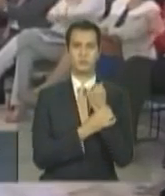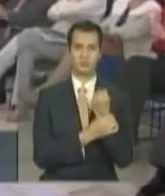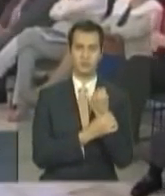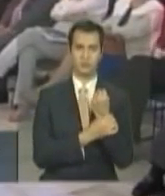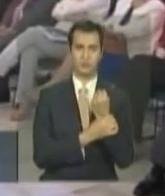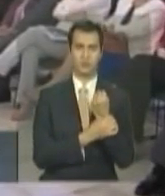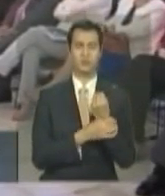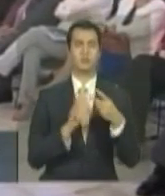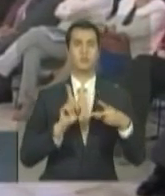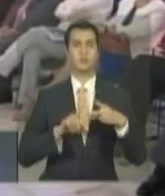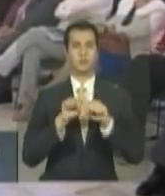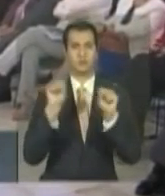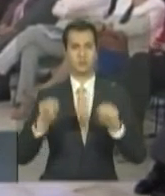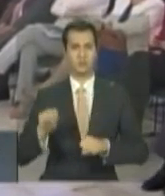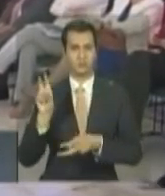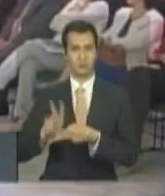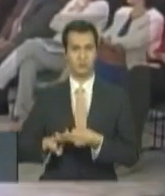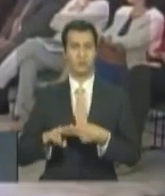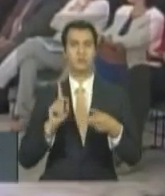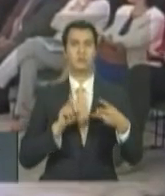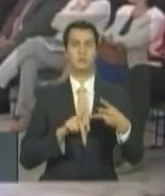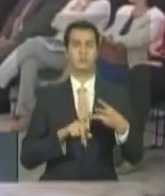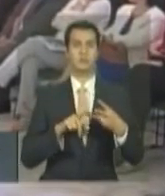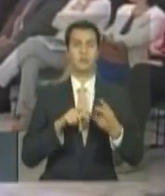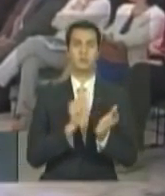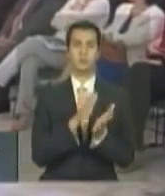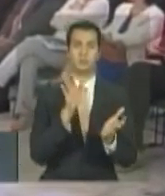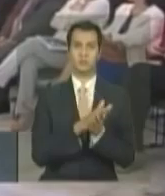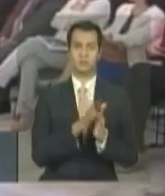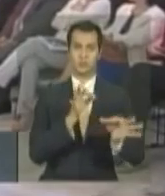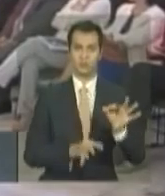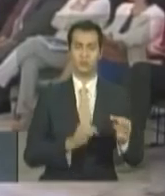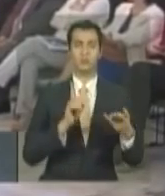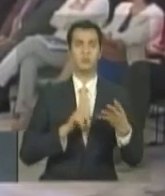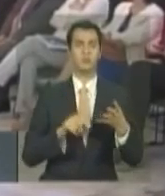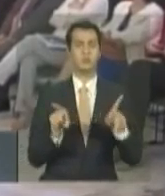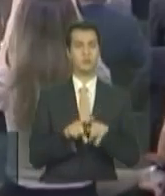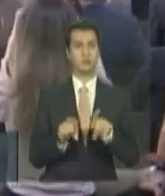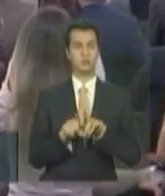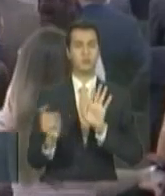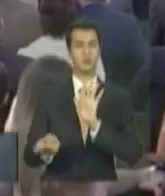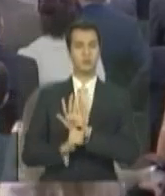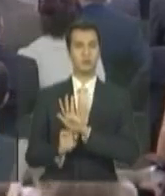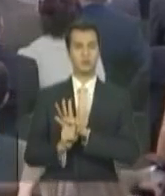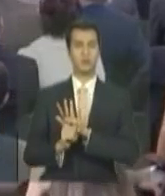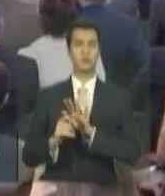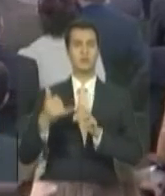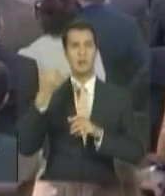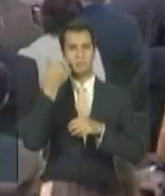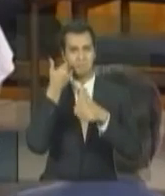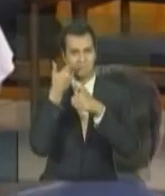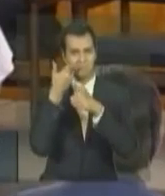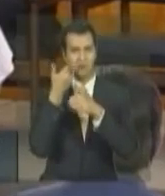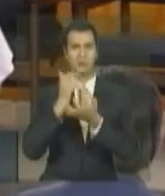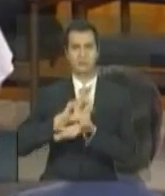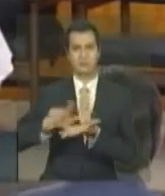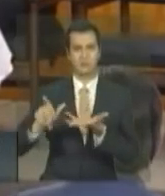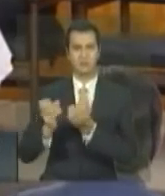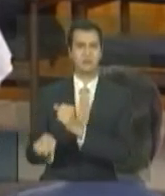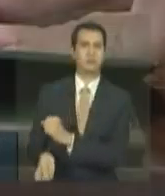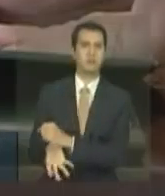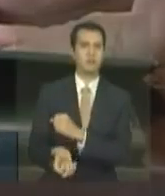pública, sistema prisional e execução penal e enfrentamento ao tráfico de crack e outras drogas